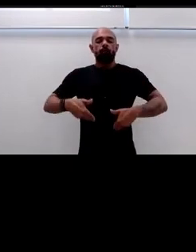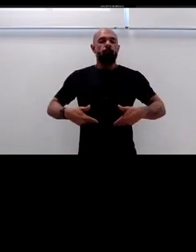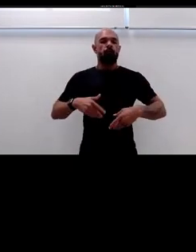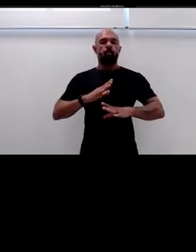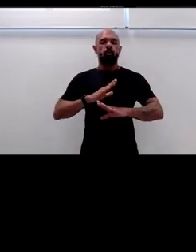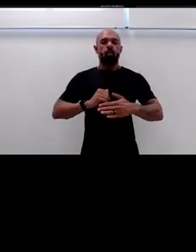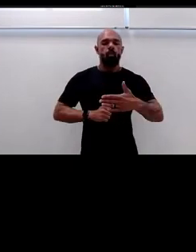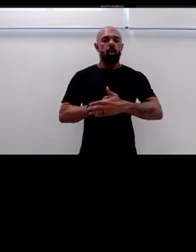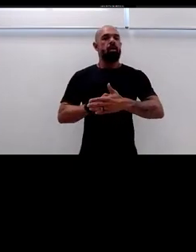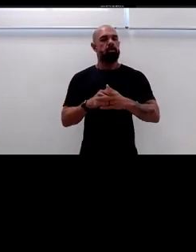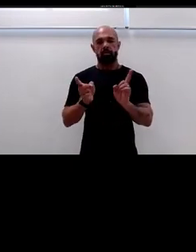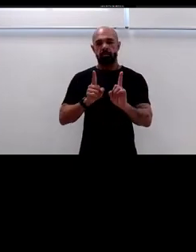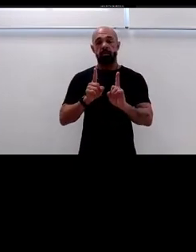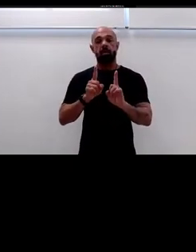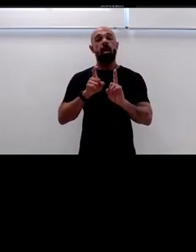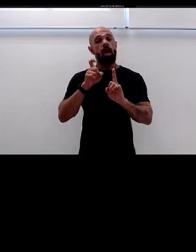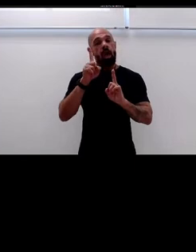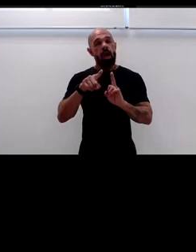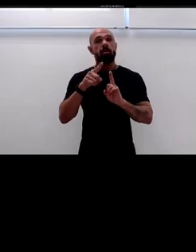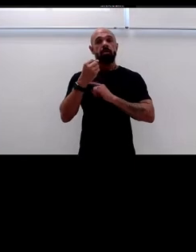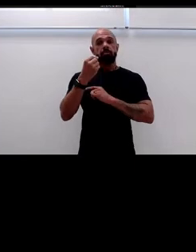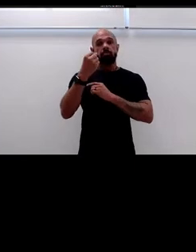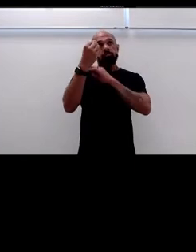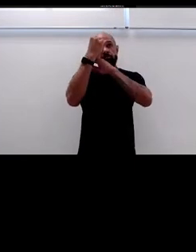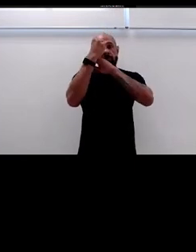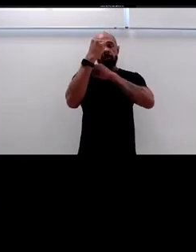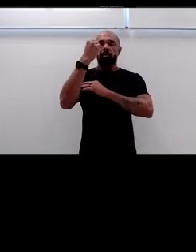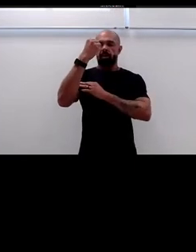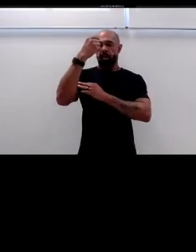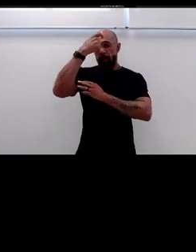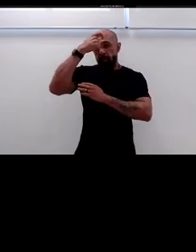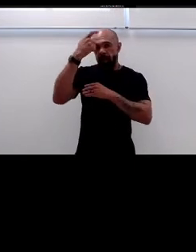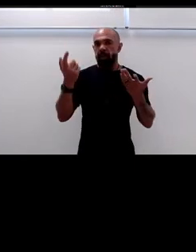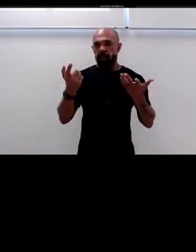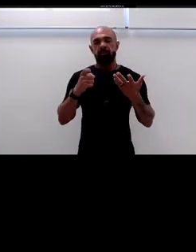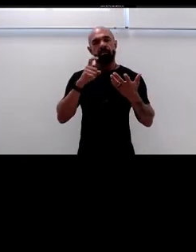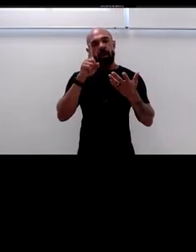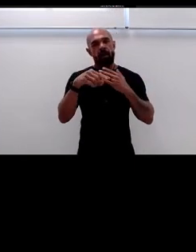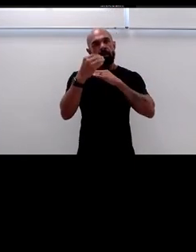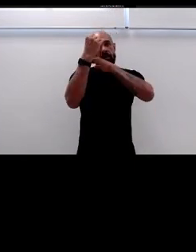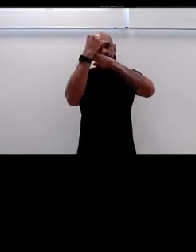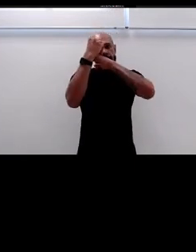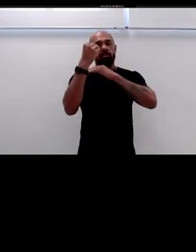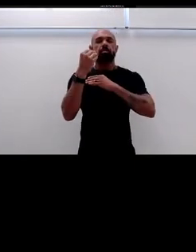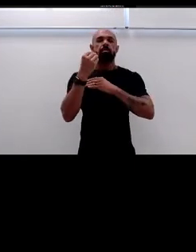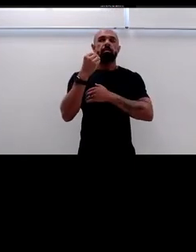função do artista é alimentar a mente. É você alimentar... É filosofia